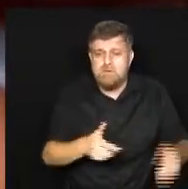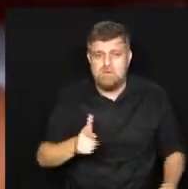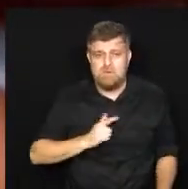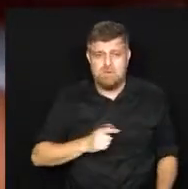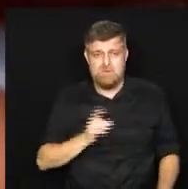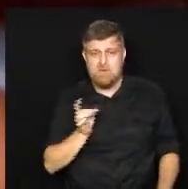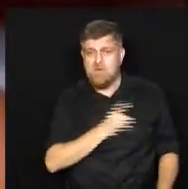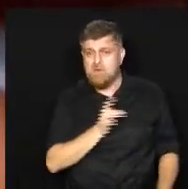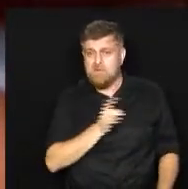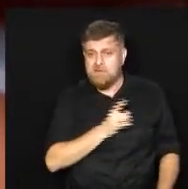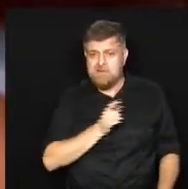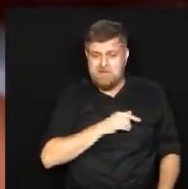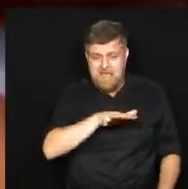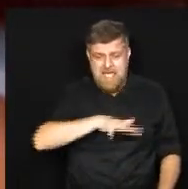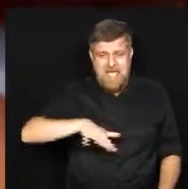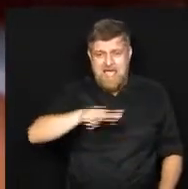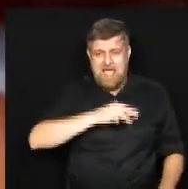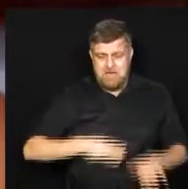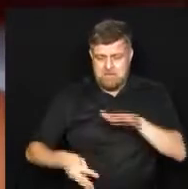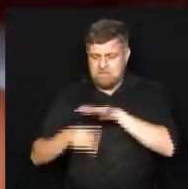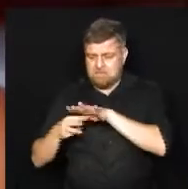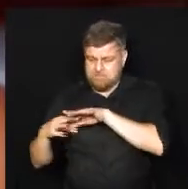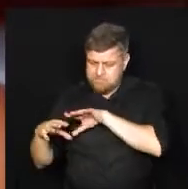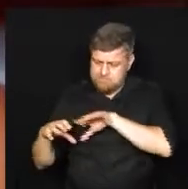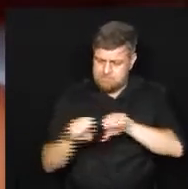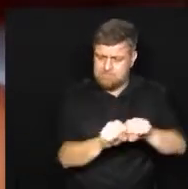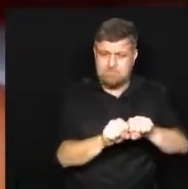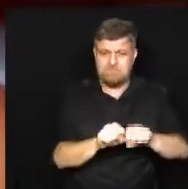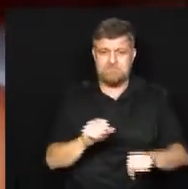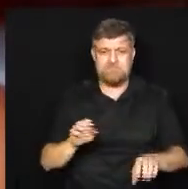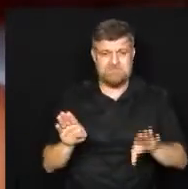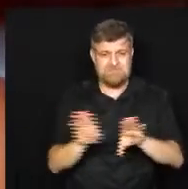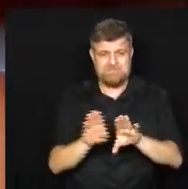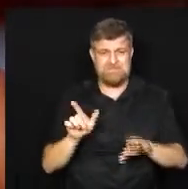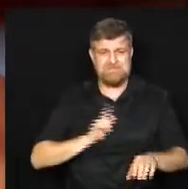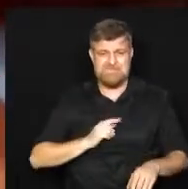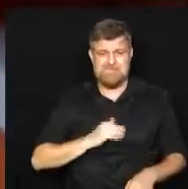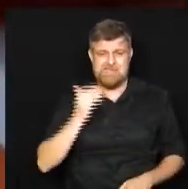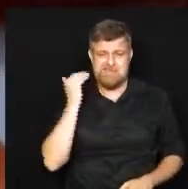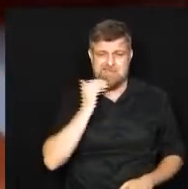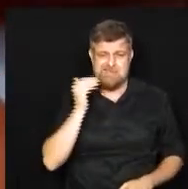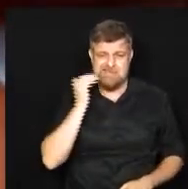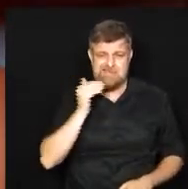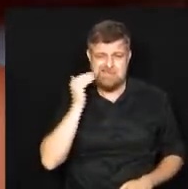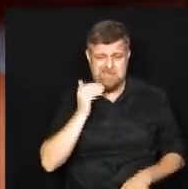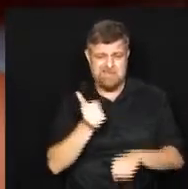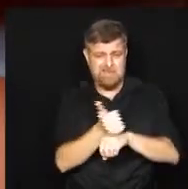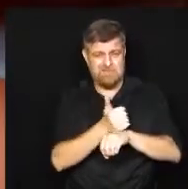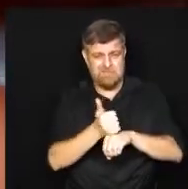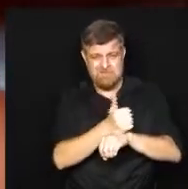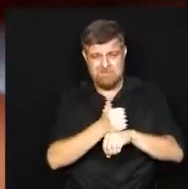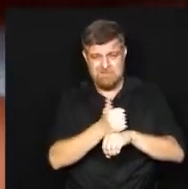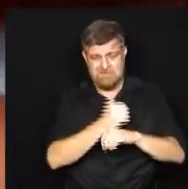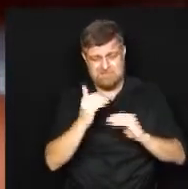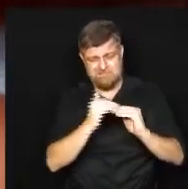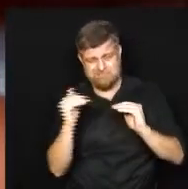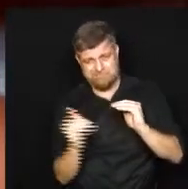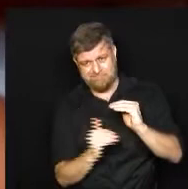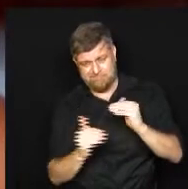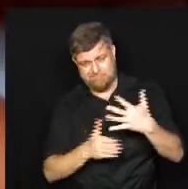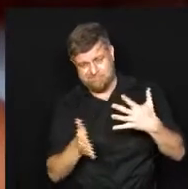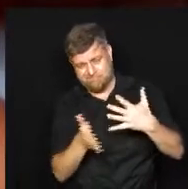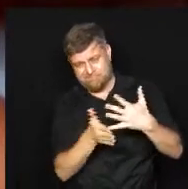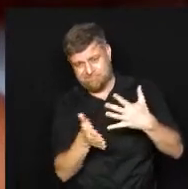desse tipo de serviço terceirizado, ela coloca aí, além de uma precarização dos profissionais, é uma instabilidade